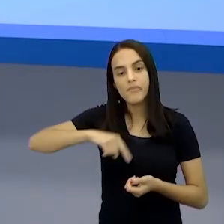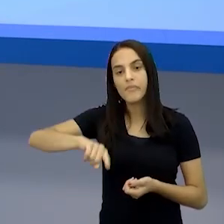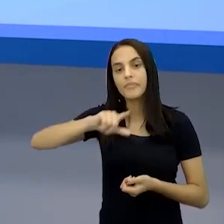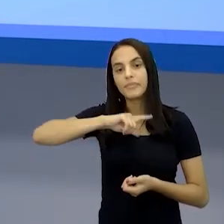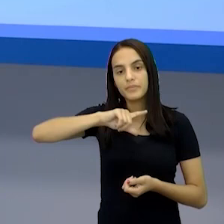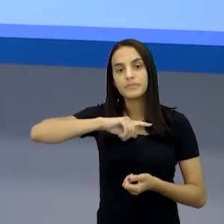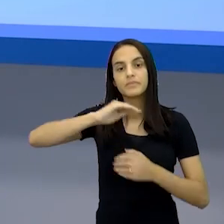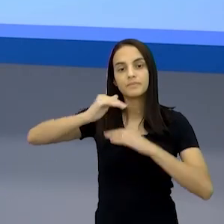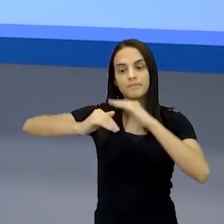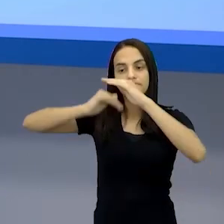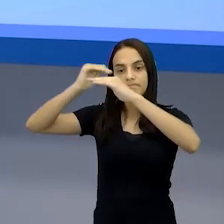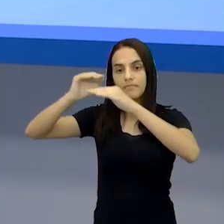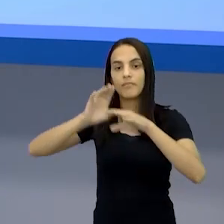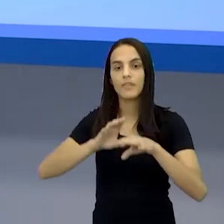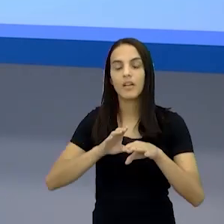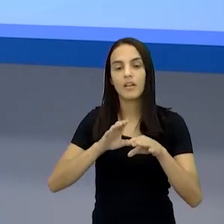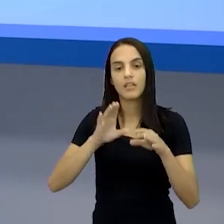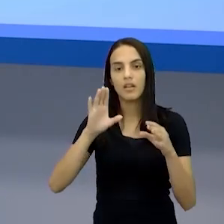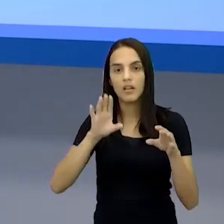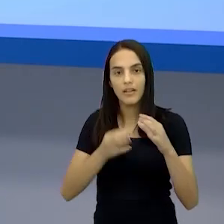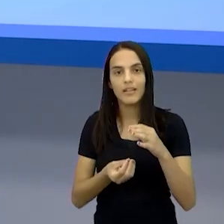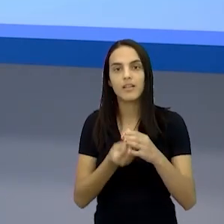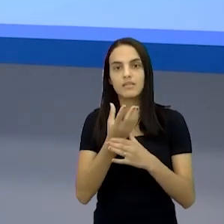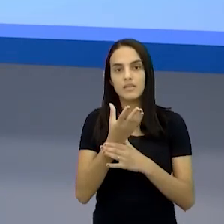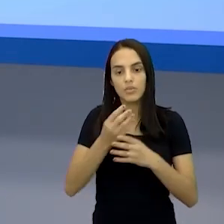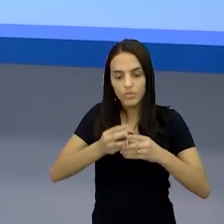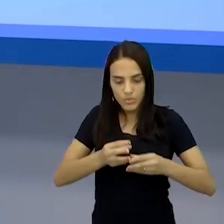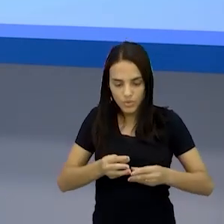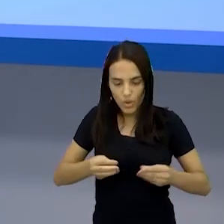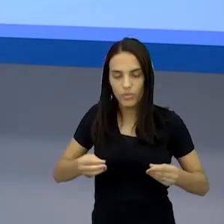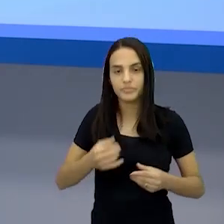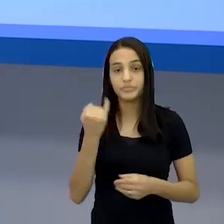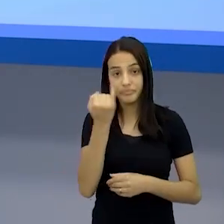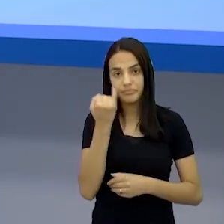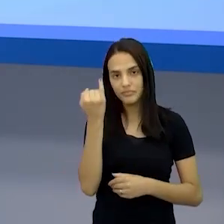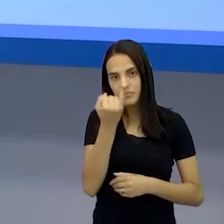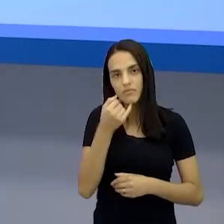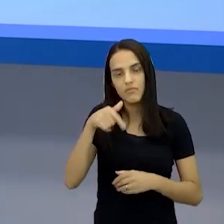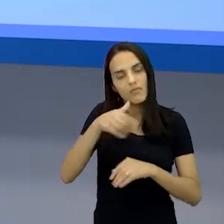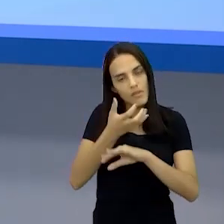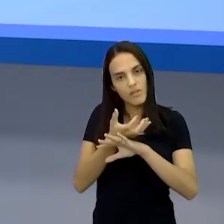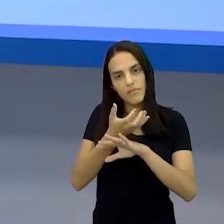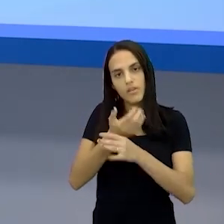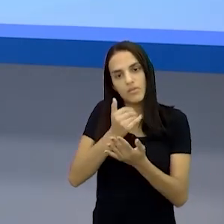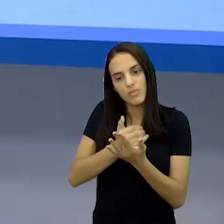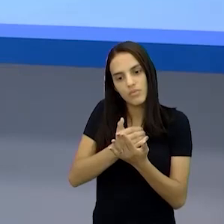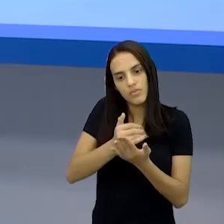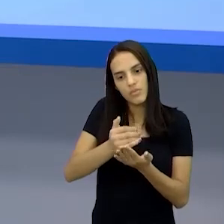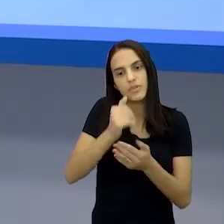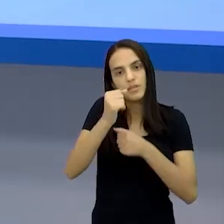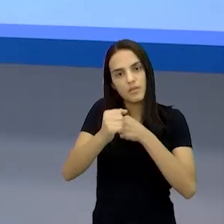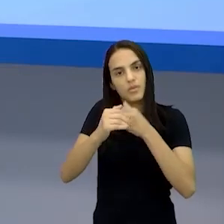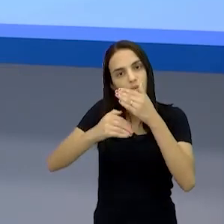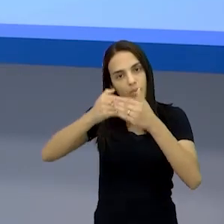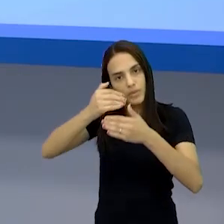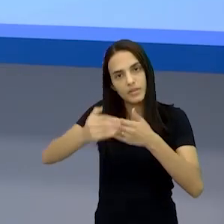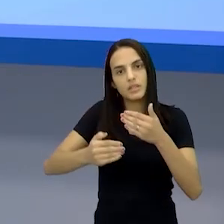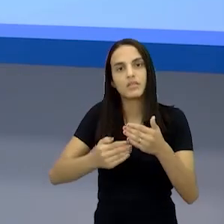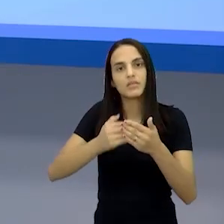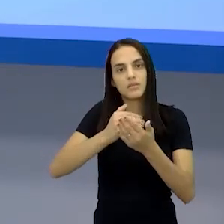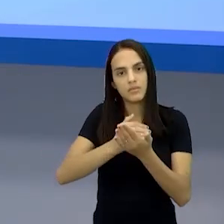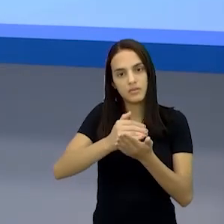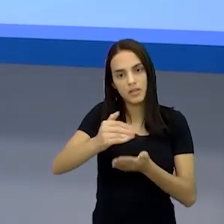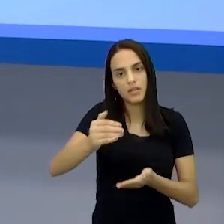esse processo da formação do solo. O interessante é que nesse componente você vai ter aí desde o processo inicial, né, que são